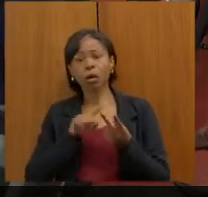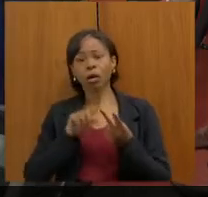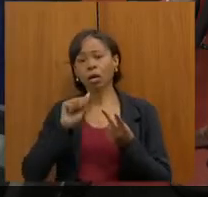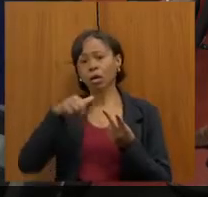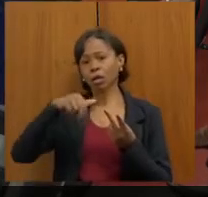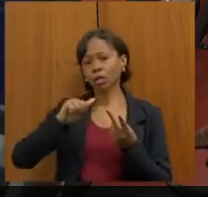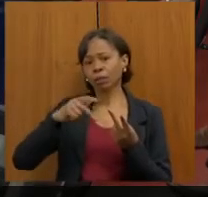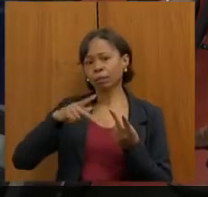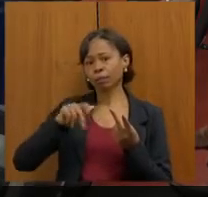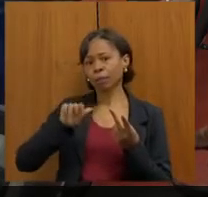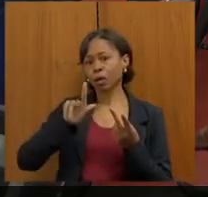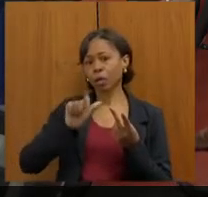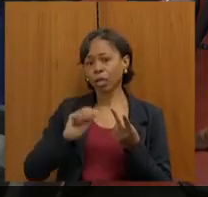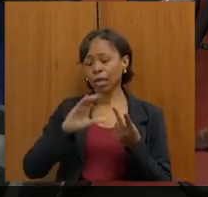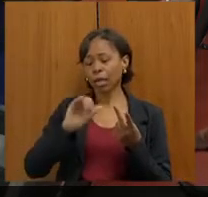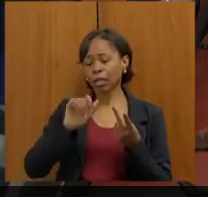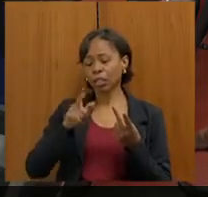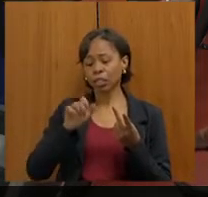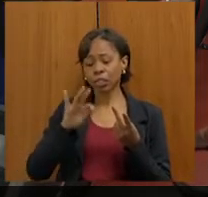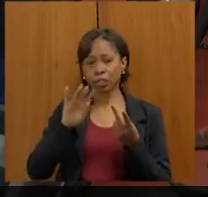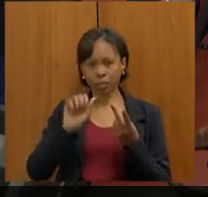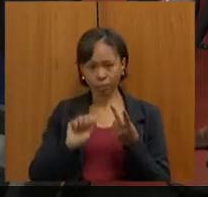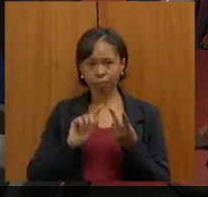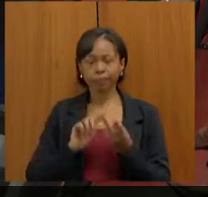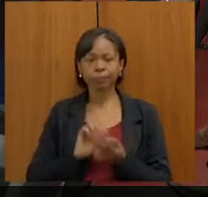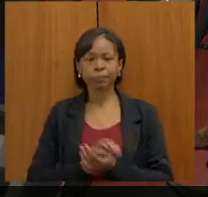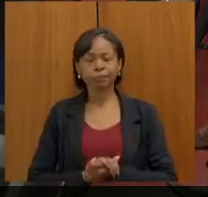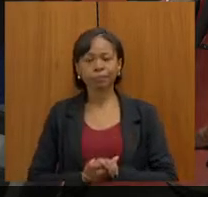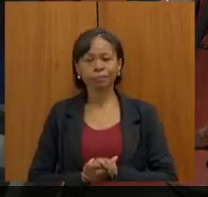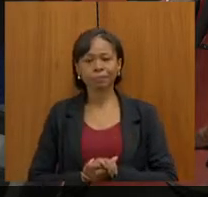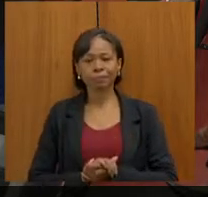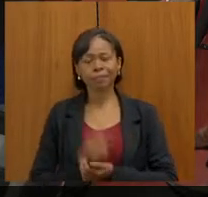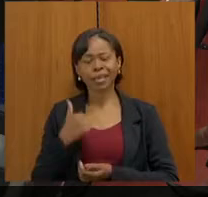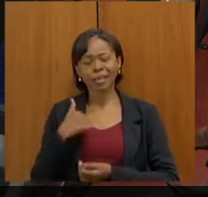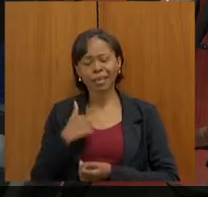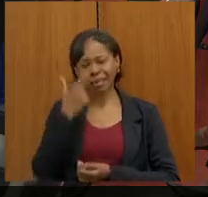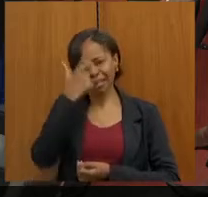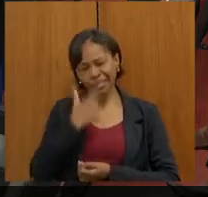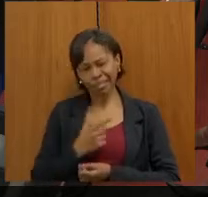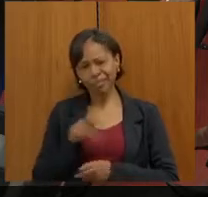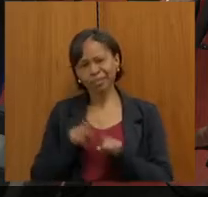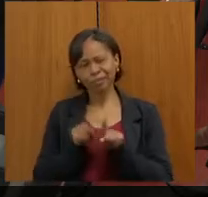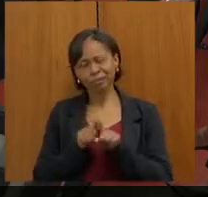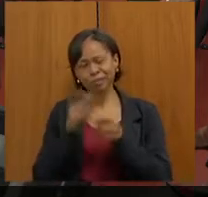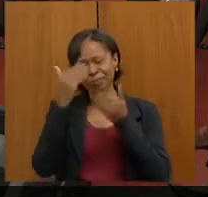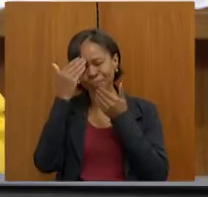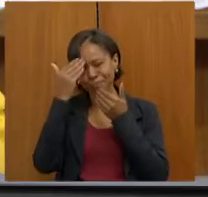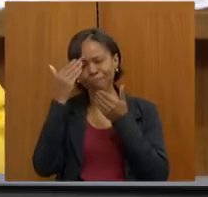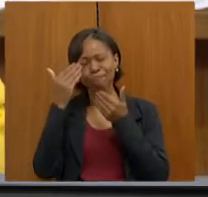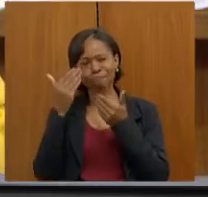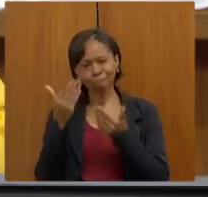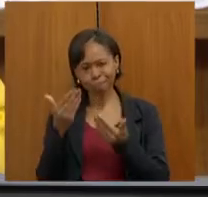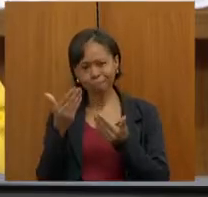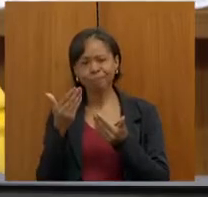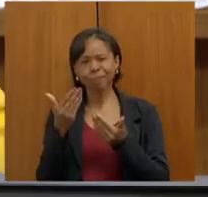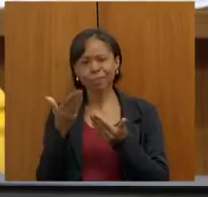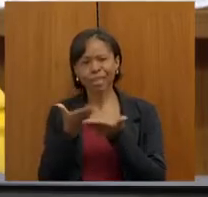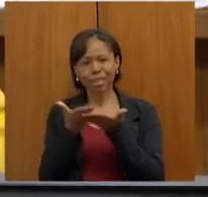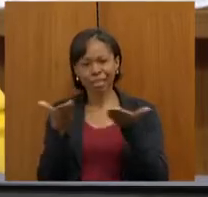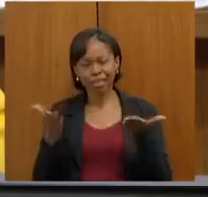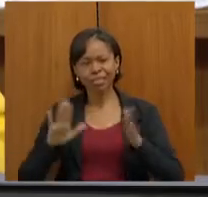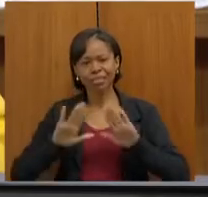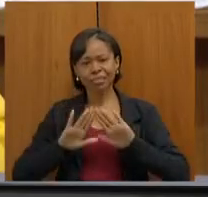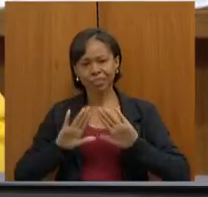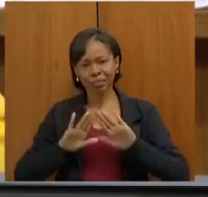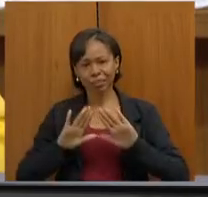Ana Paula Caixeta para suas considerações finais as minhas palavras também são de agradecimento a essa